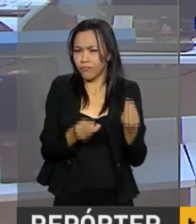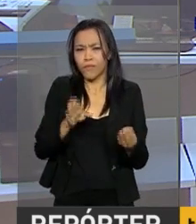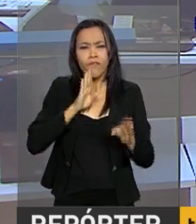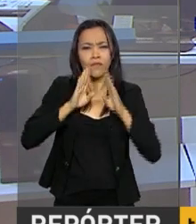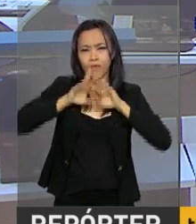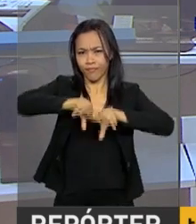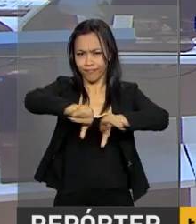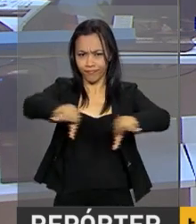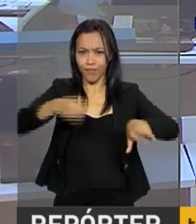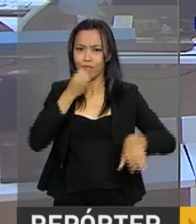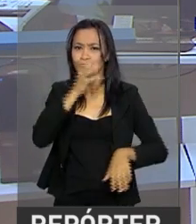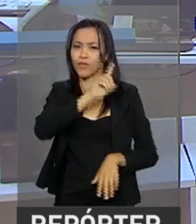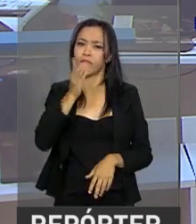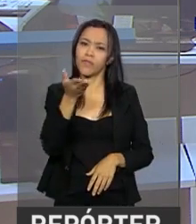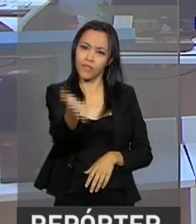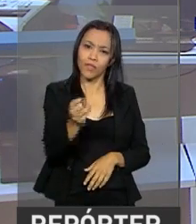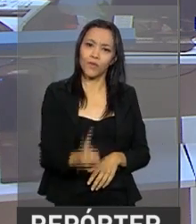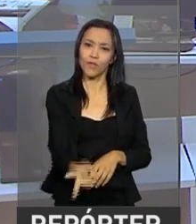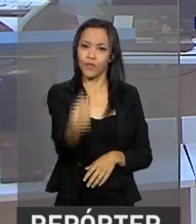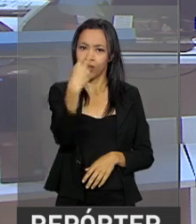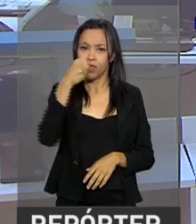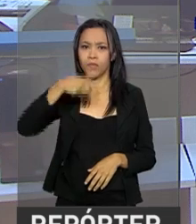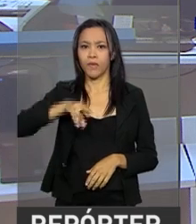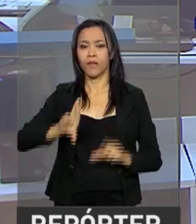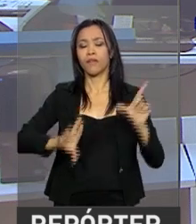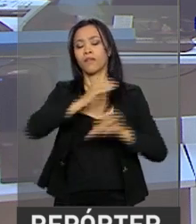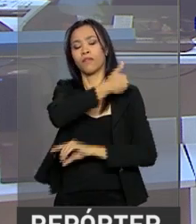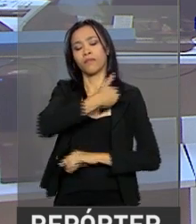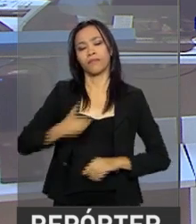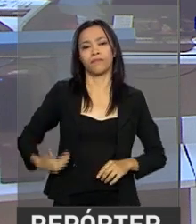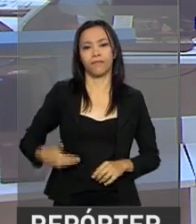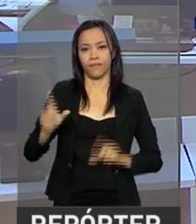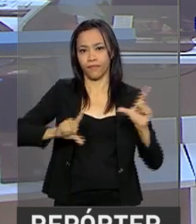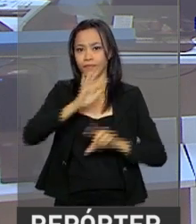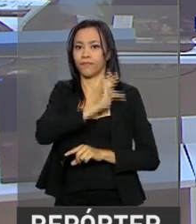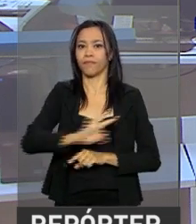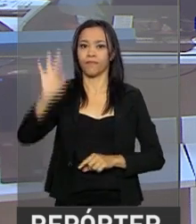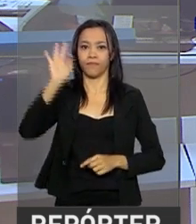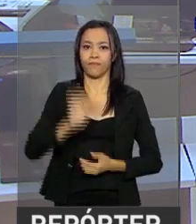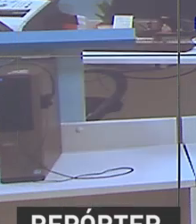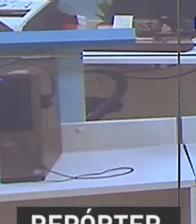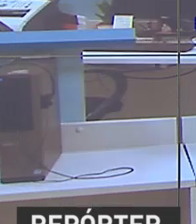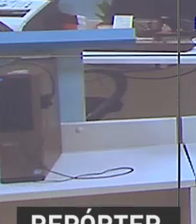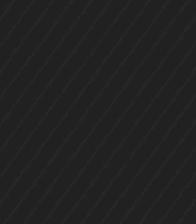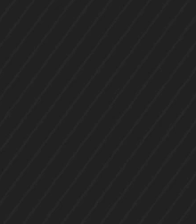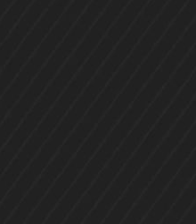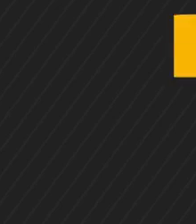nossas redes sociais. Um bom dia para você e continue com a gente aqui na NBR, a TV do Governo Federal.